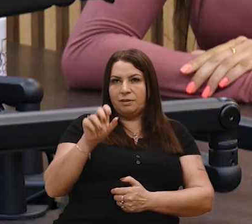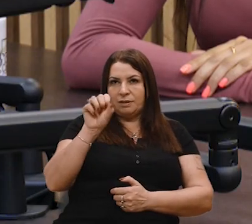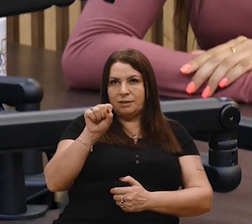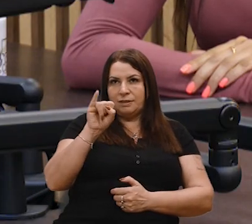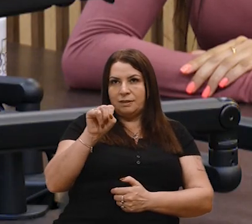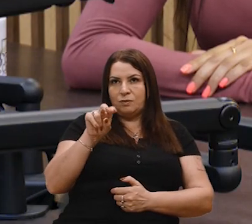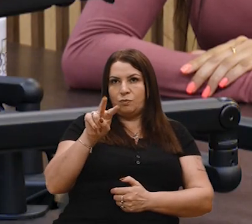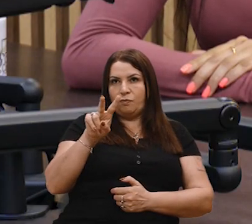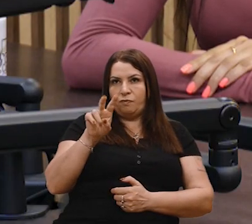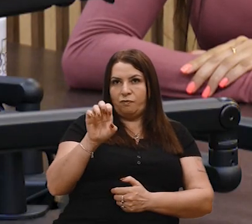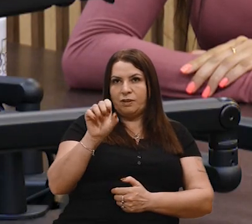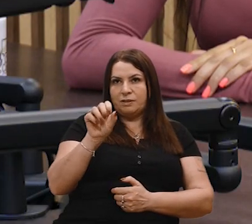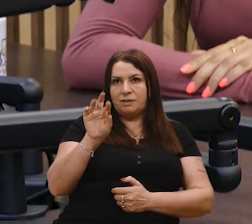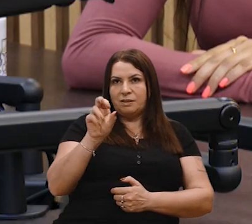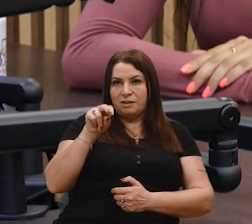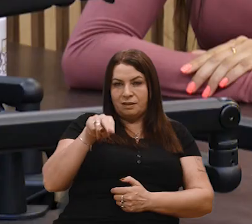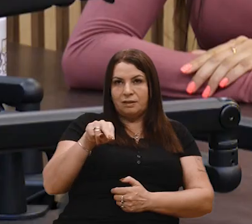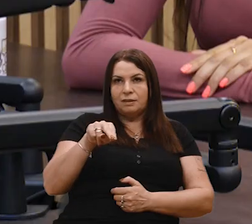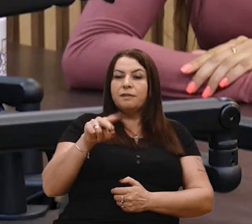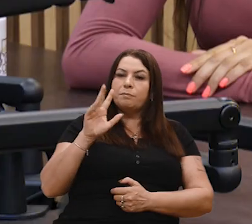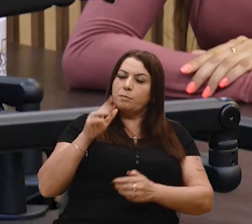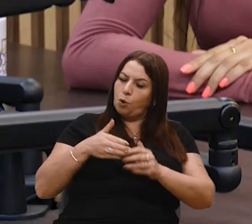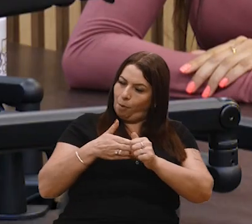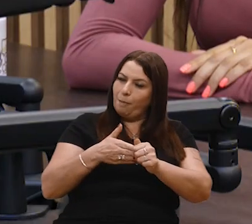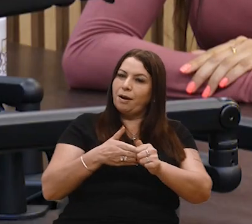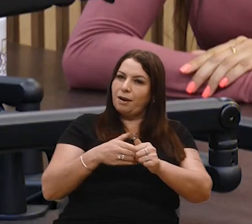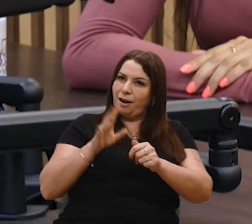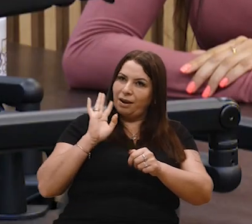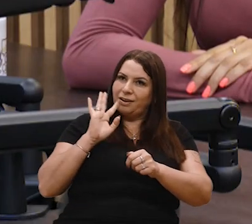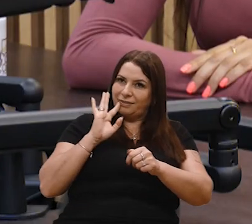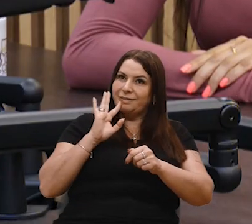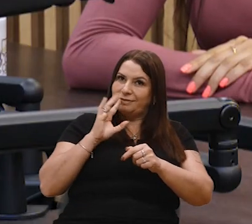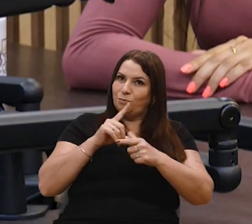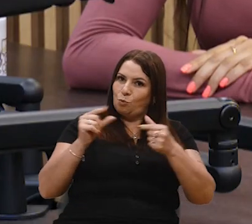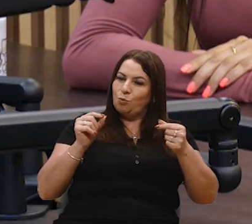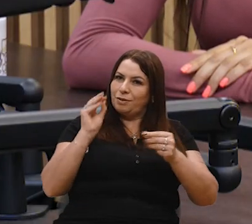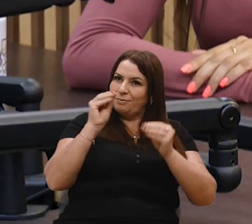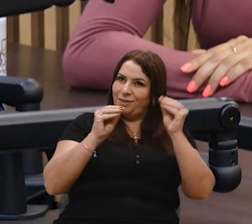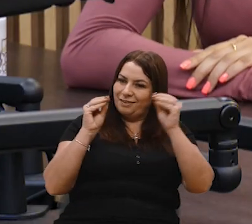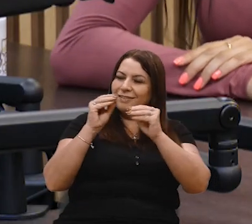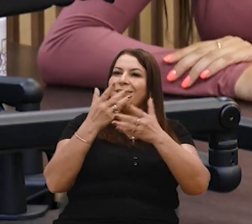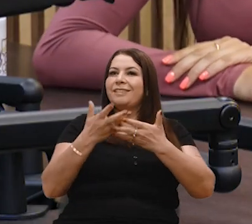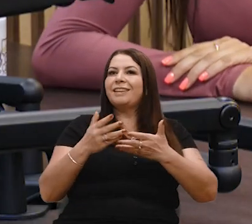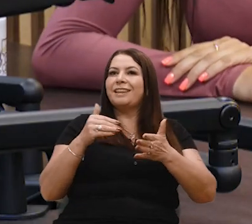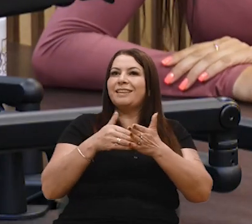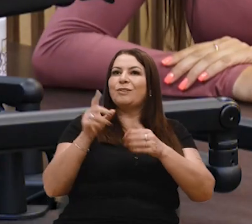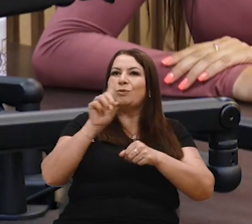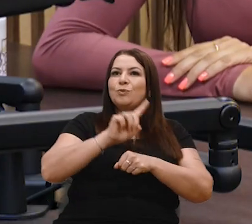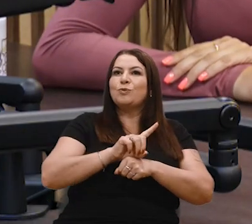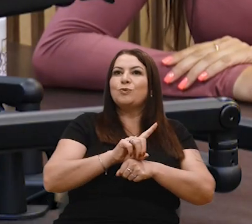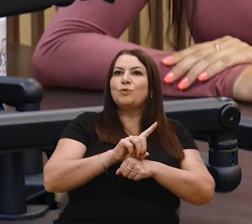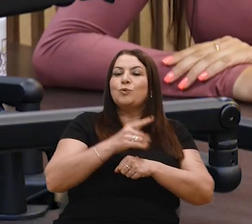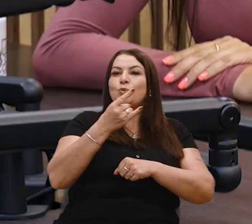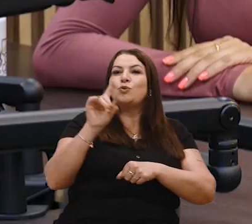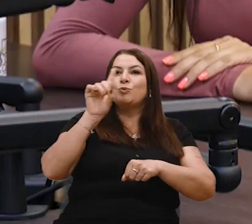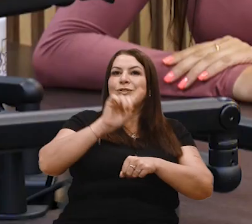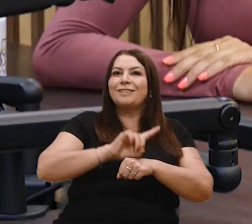@AlexandreSilvestrin. Me acompanha lá, vai ser bem legal. Temos uma jornada bem grande até